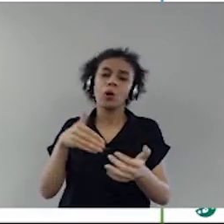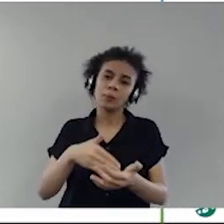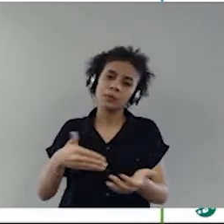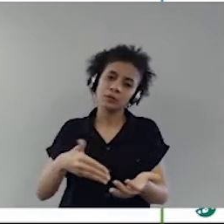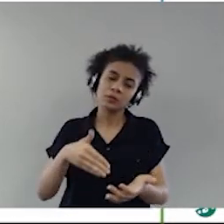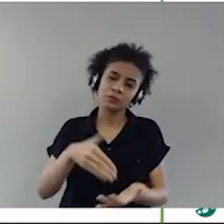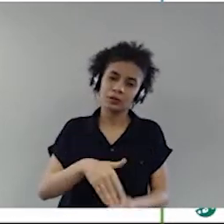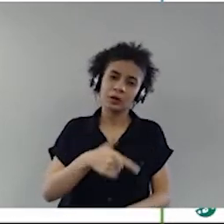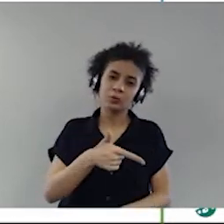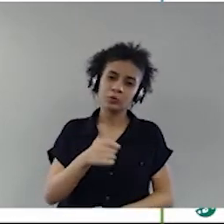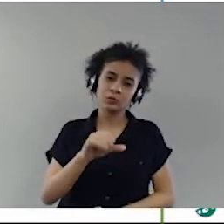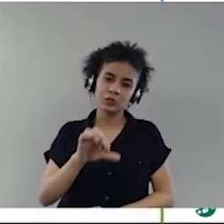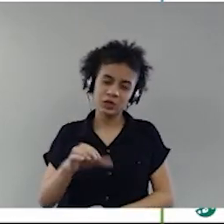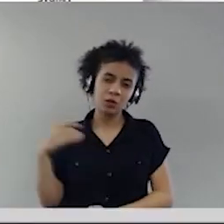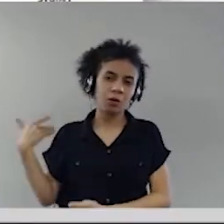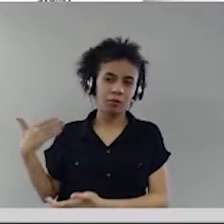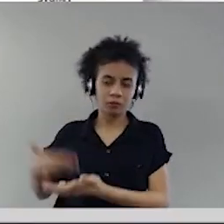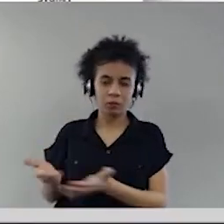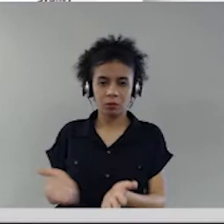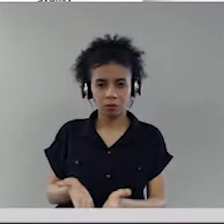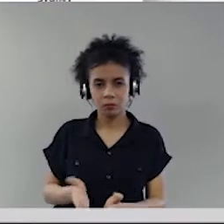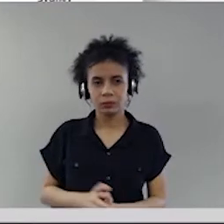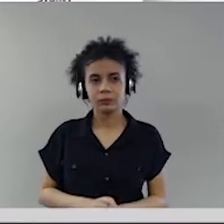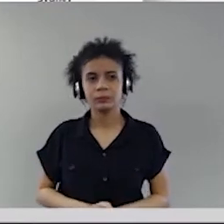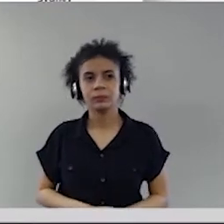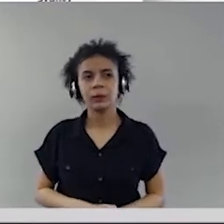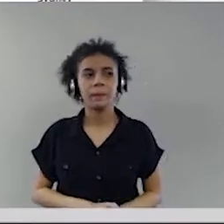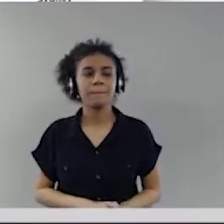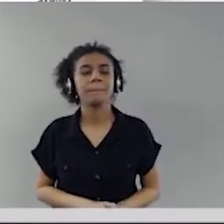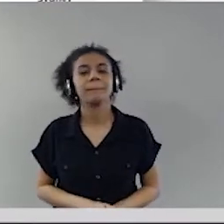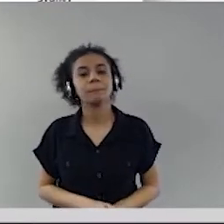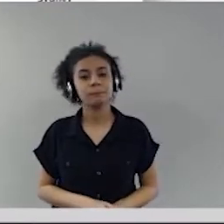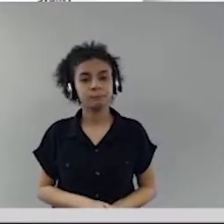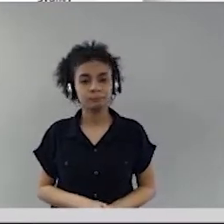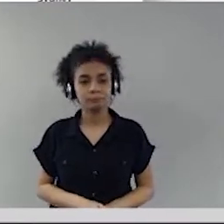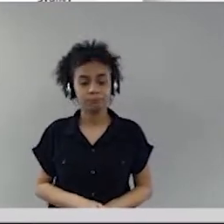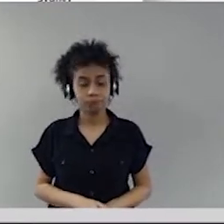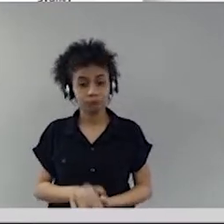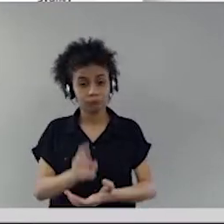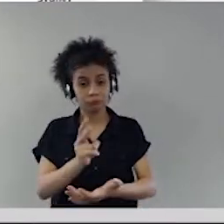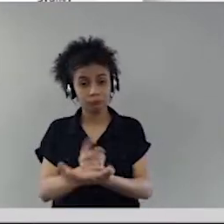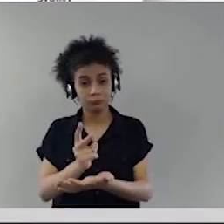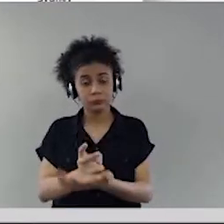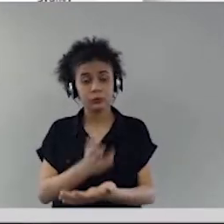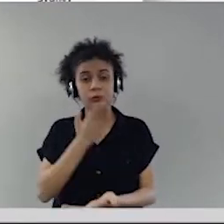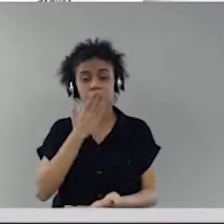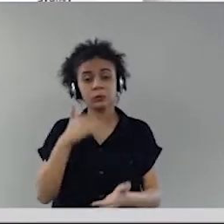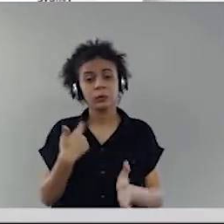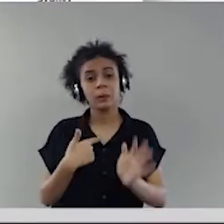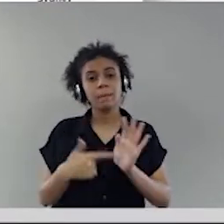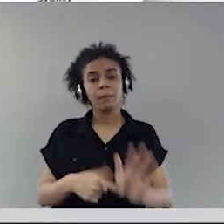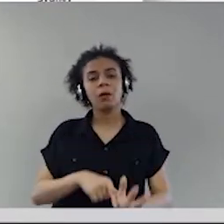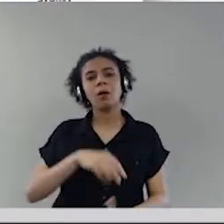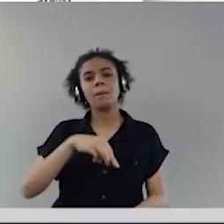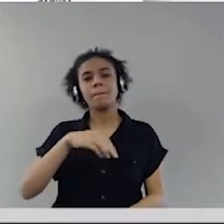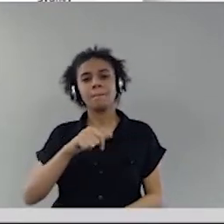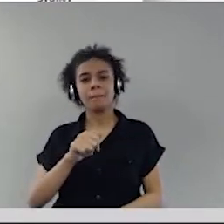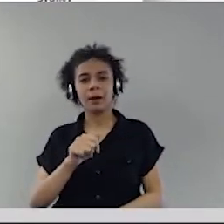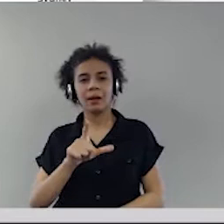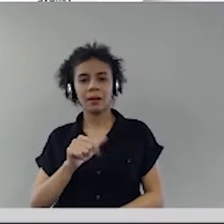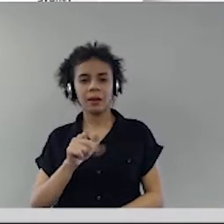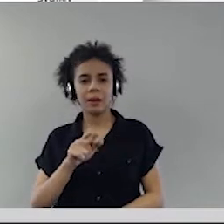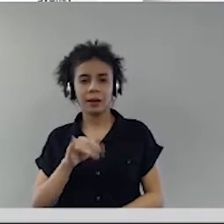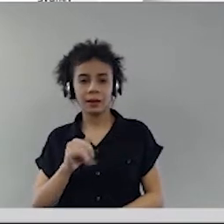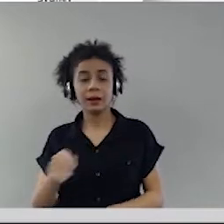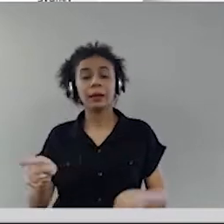de 2019. E da mesma maneira que nós olhamos ali a malária e a hanseníase, a